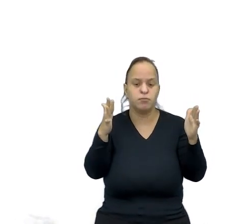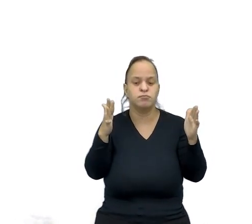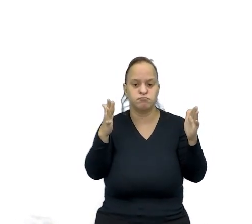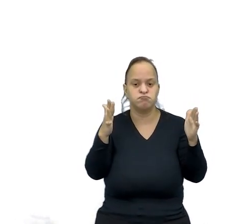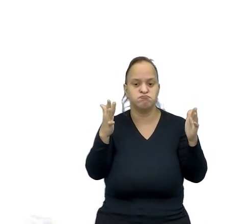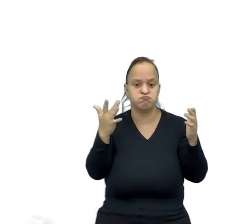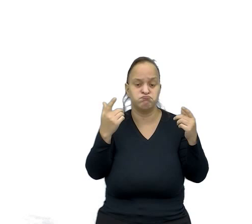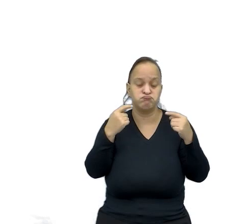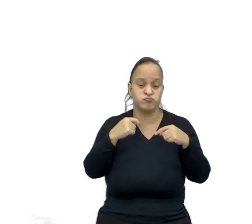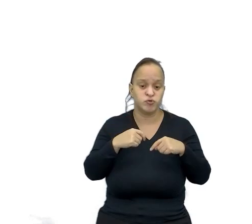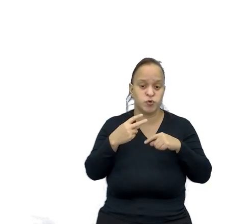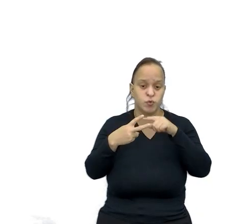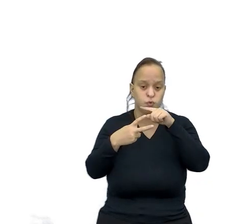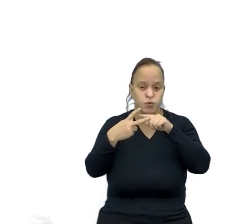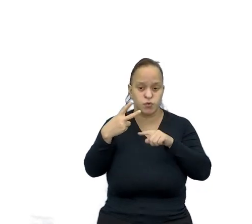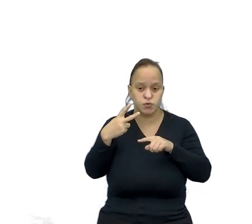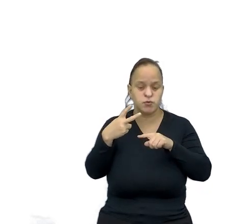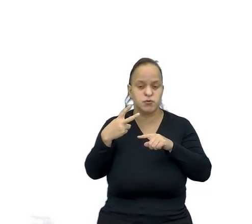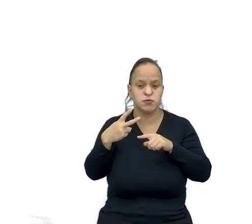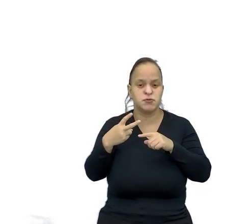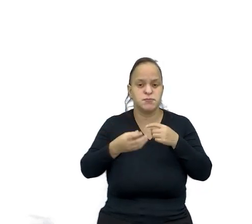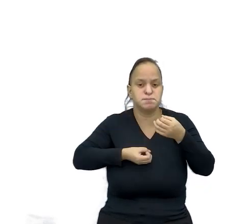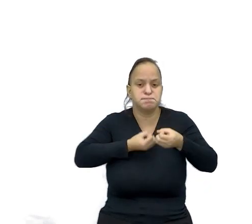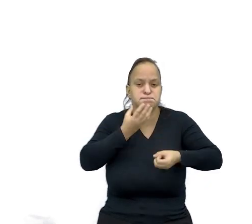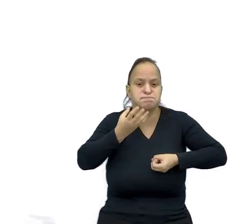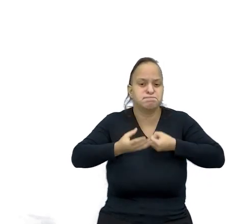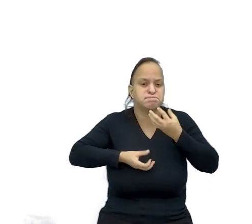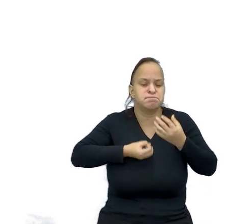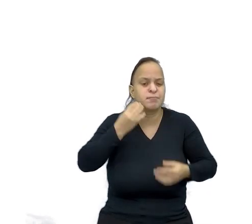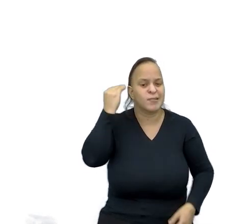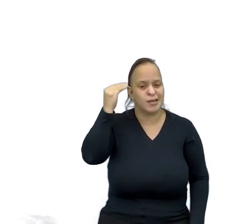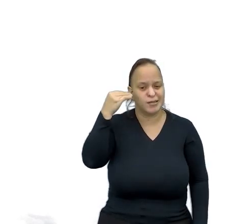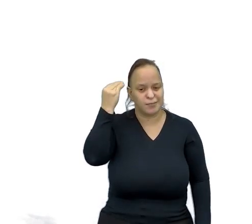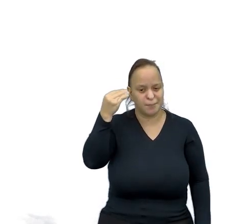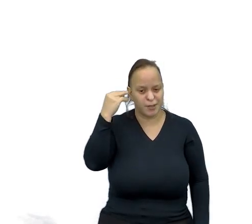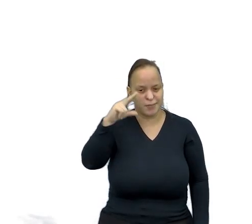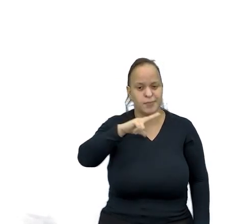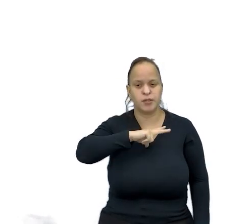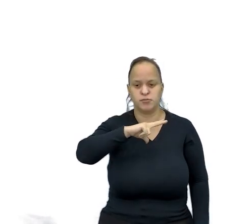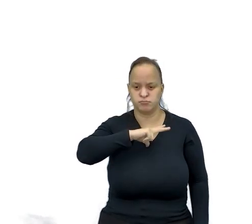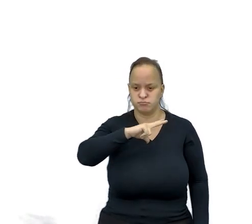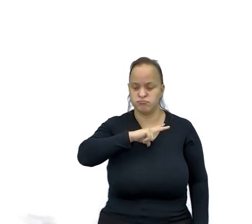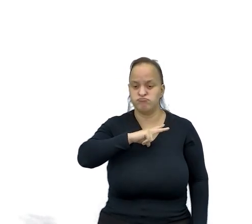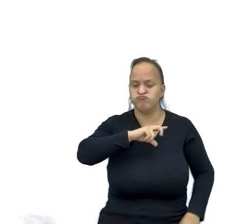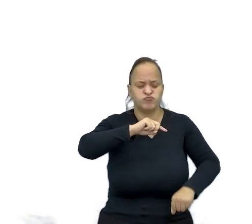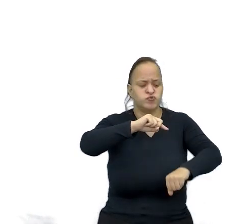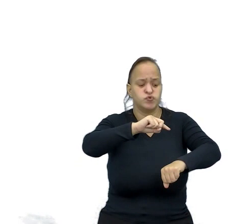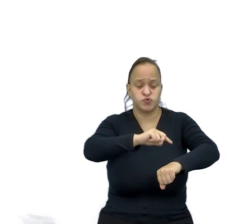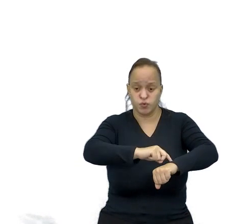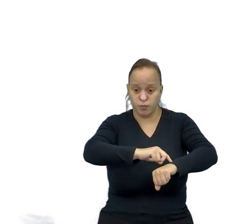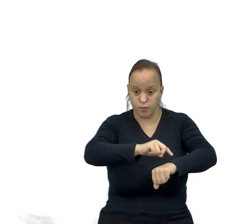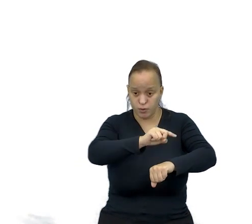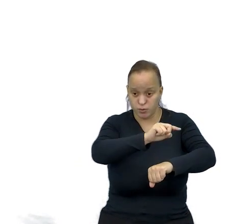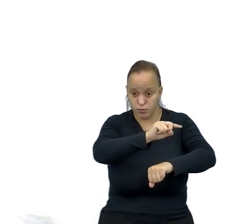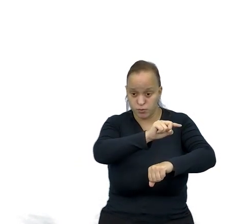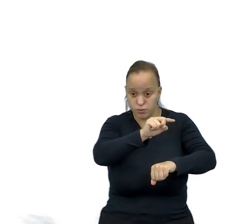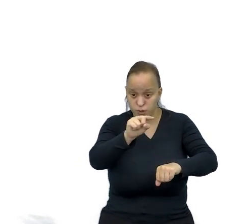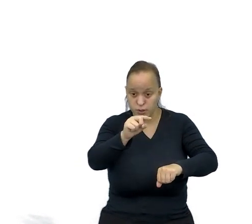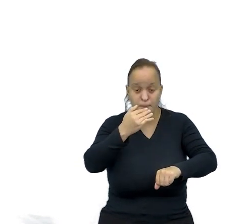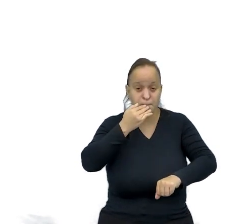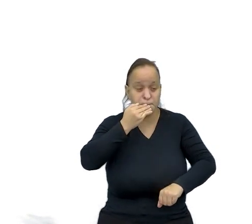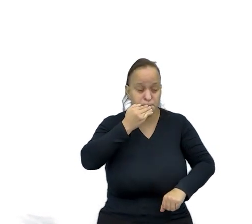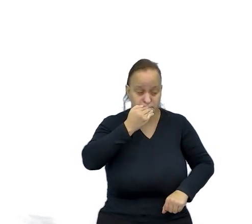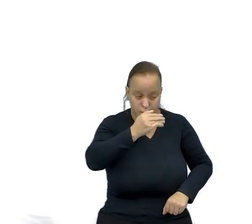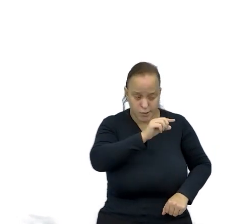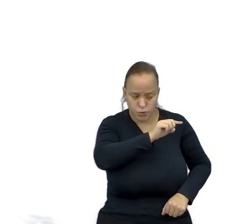vídeo com a narrativa de experiências pessoal. Vocês podem, nesse momento, inclusive, até pedirem